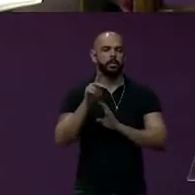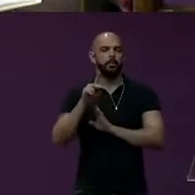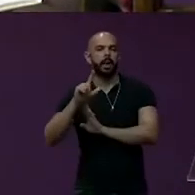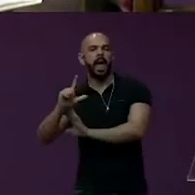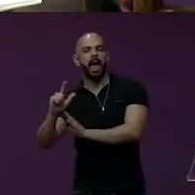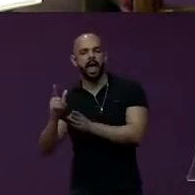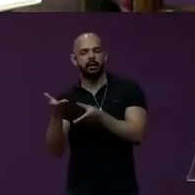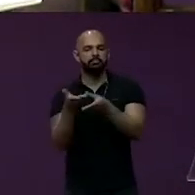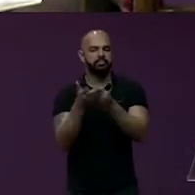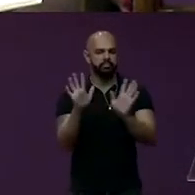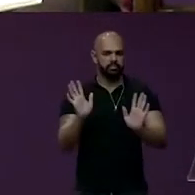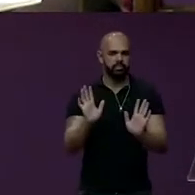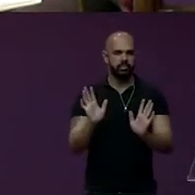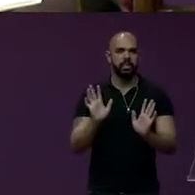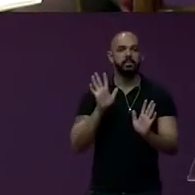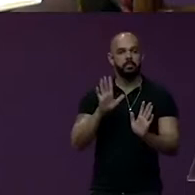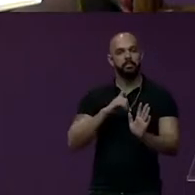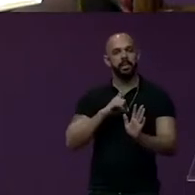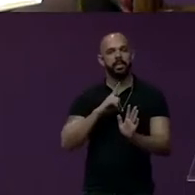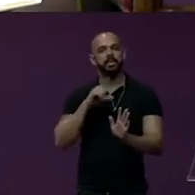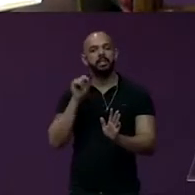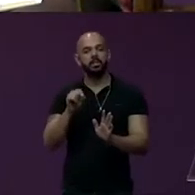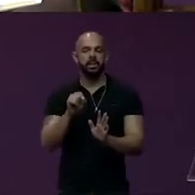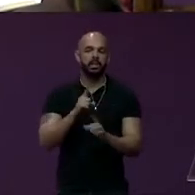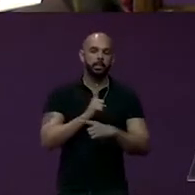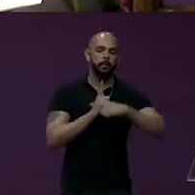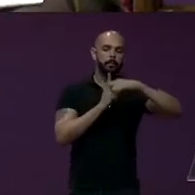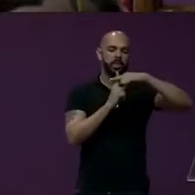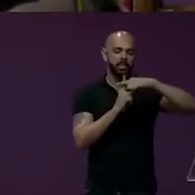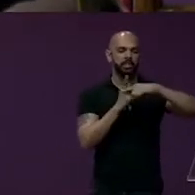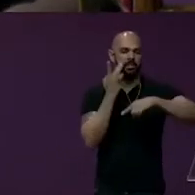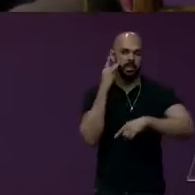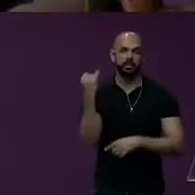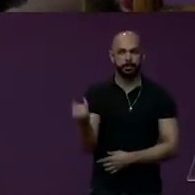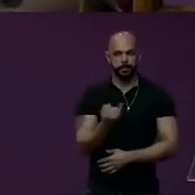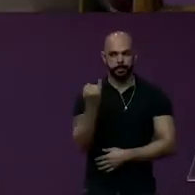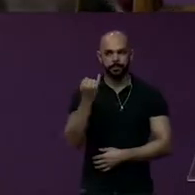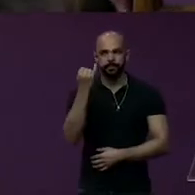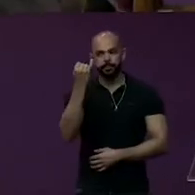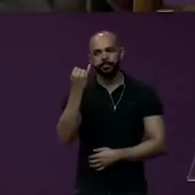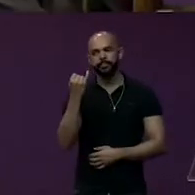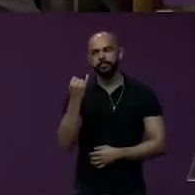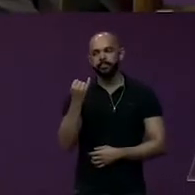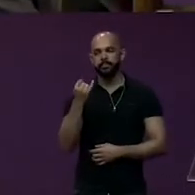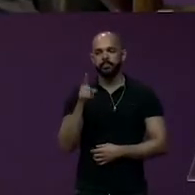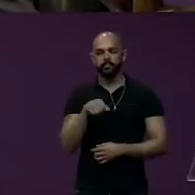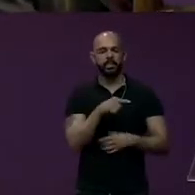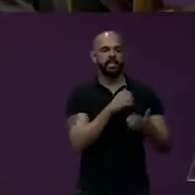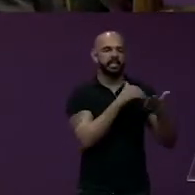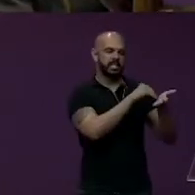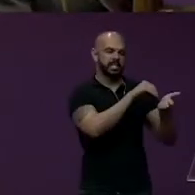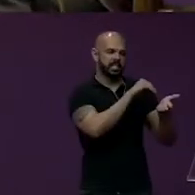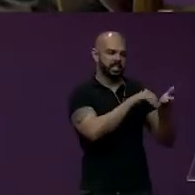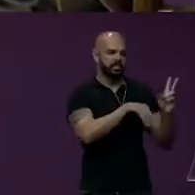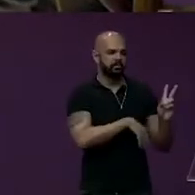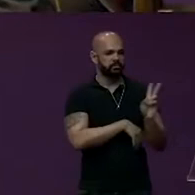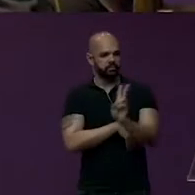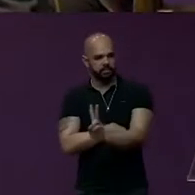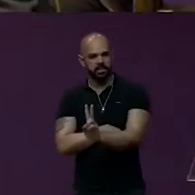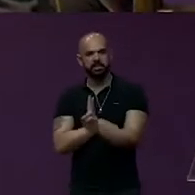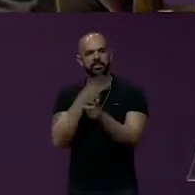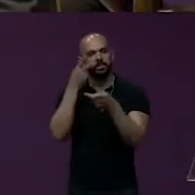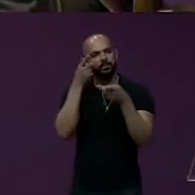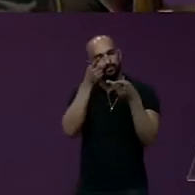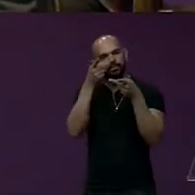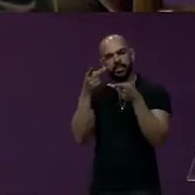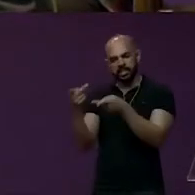lei desenhado, mas temos esse aceno. Eu acho que isso é muito importante, né? Esses secretários chegaram a visitar,